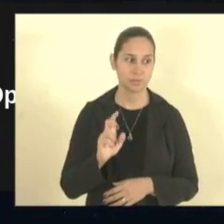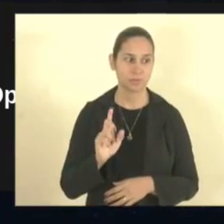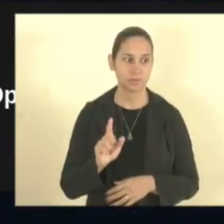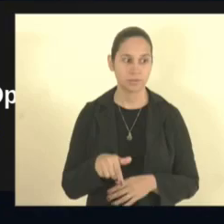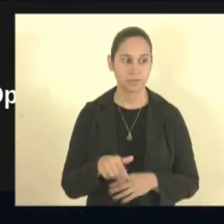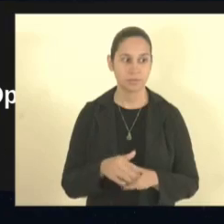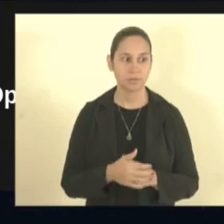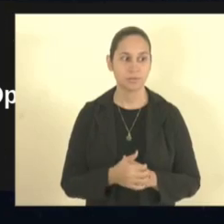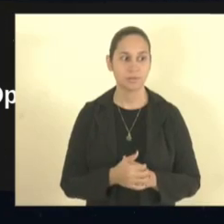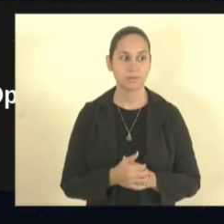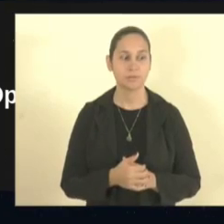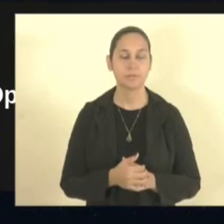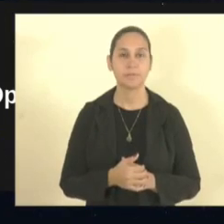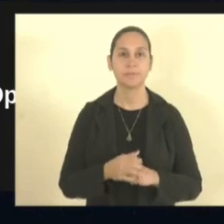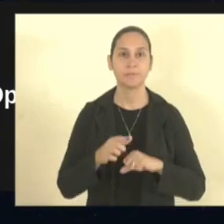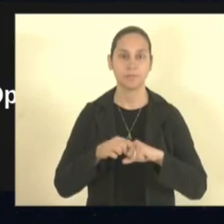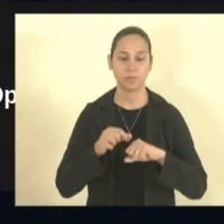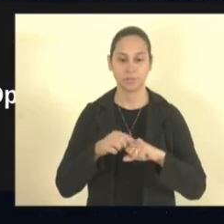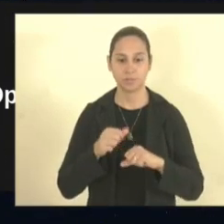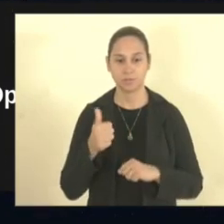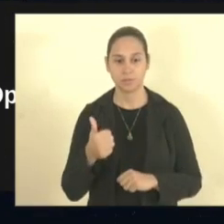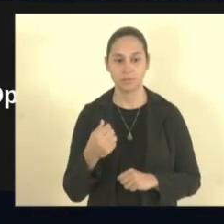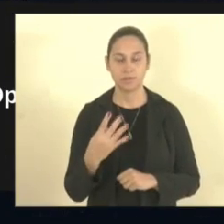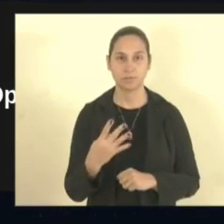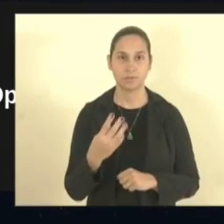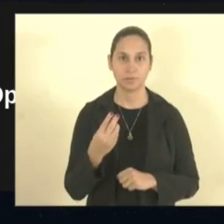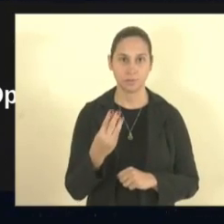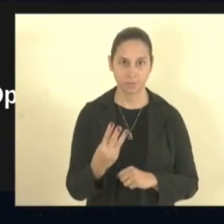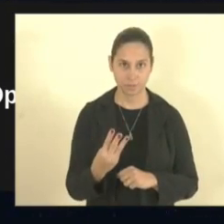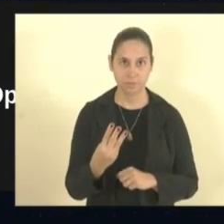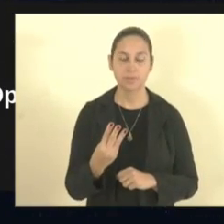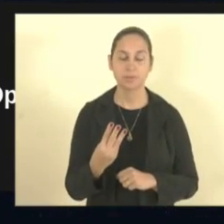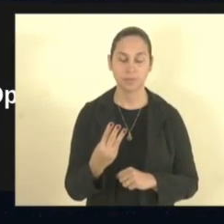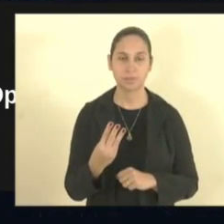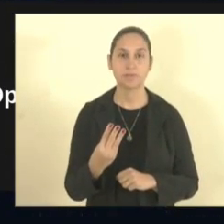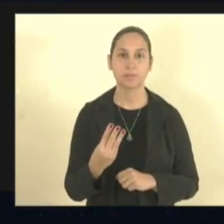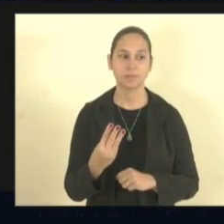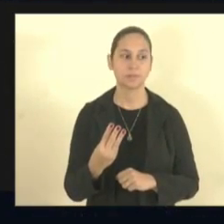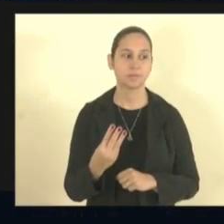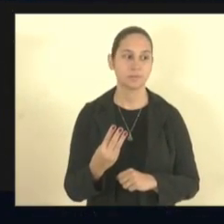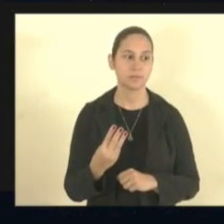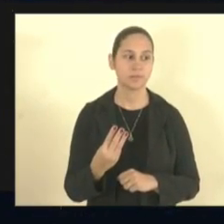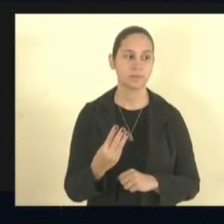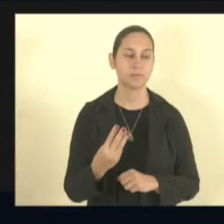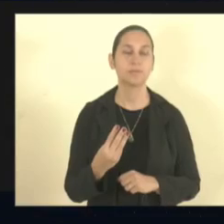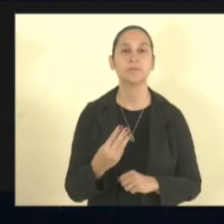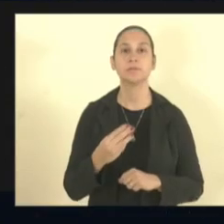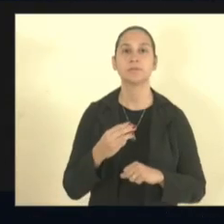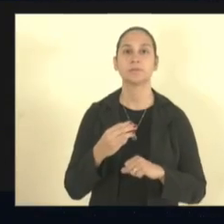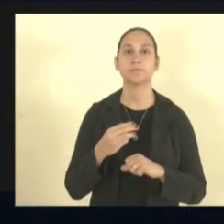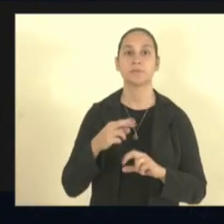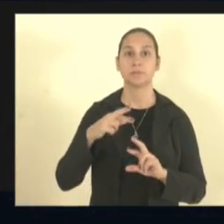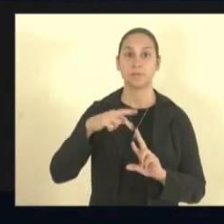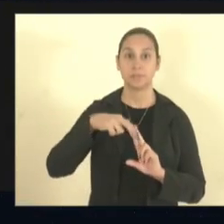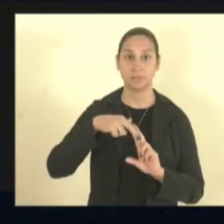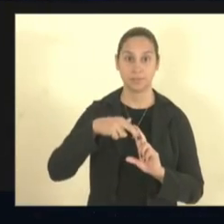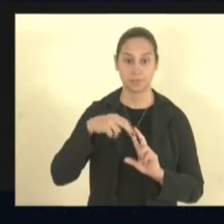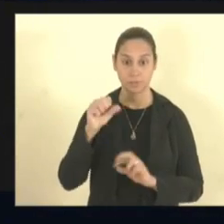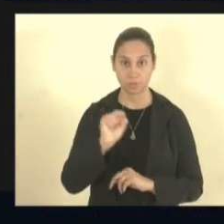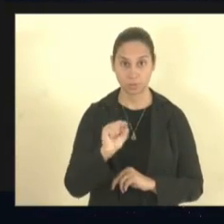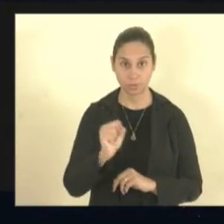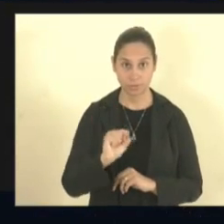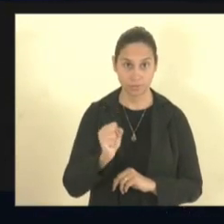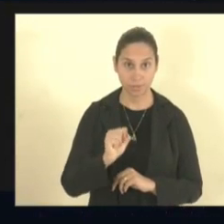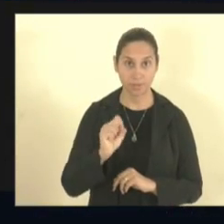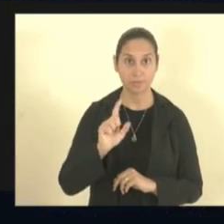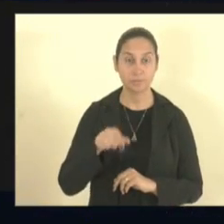com base no artigo 143 do Regimento Interno, 143, inciso 8º do Regimento Interno, por infringência